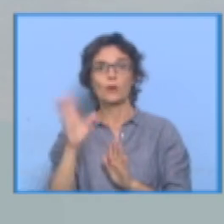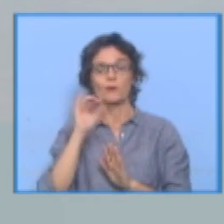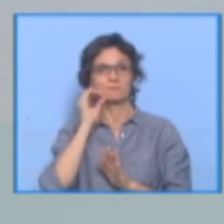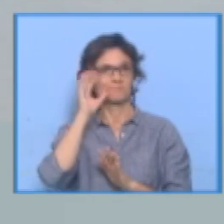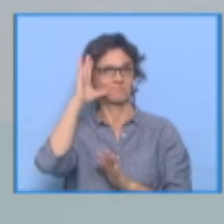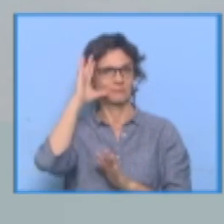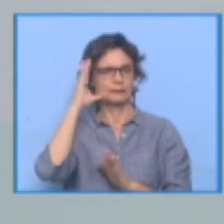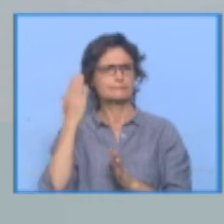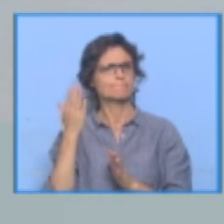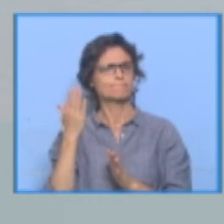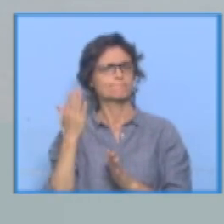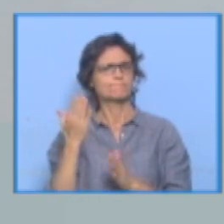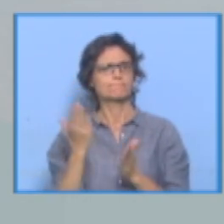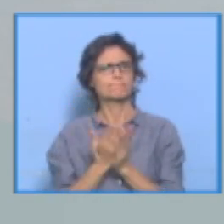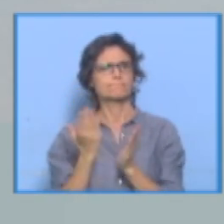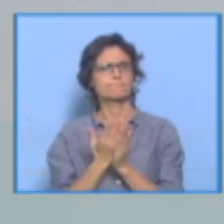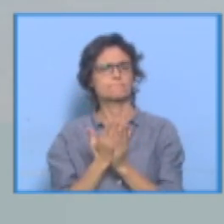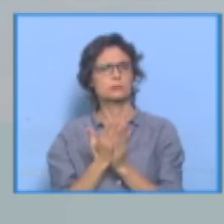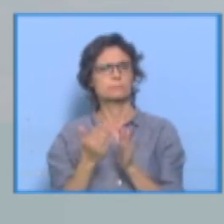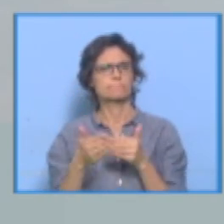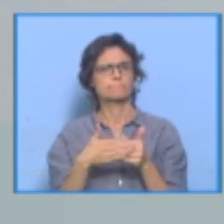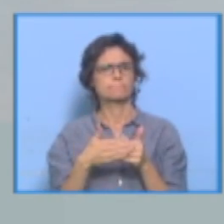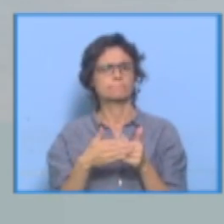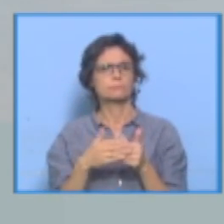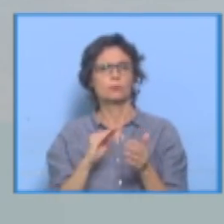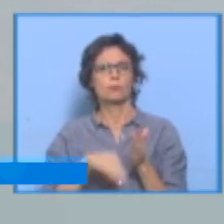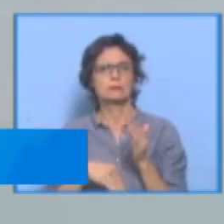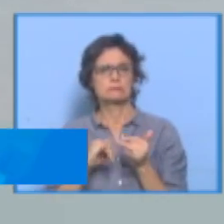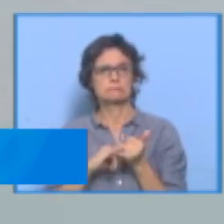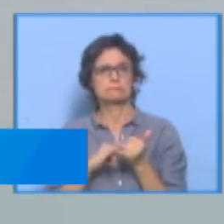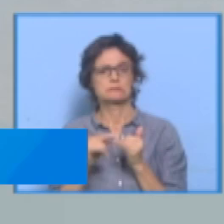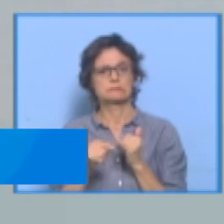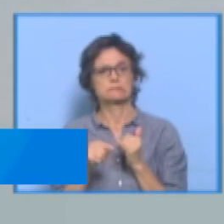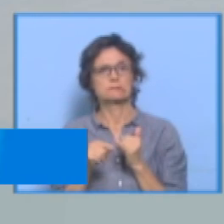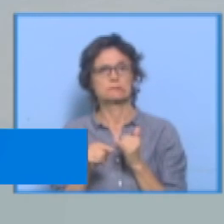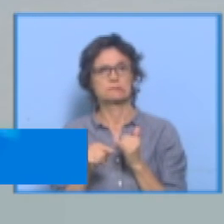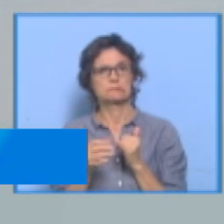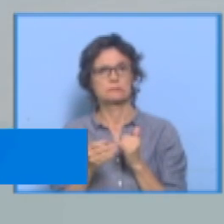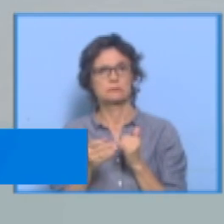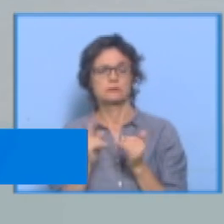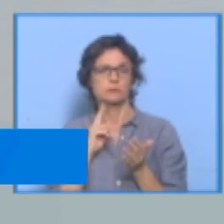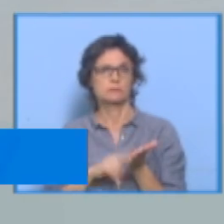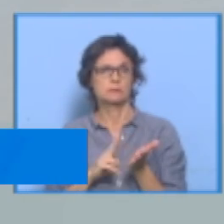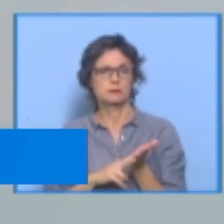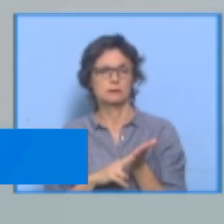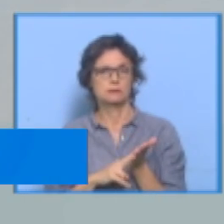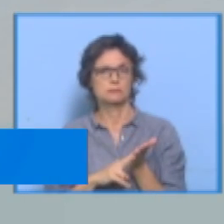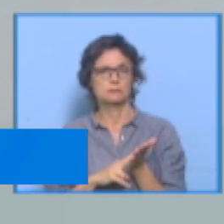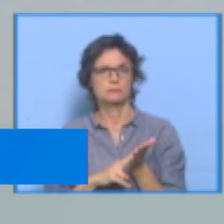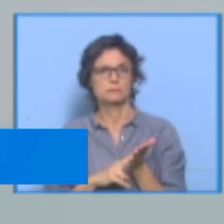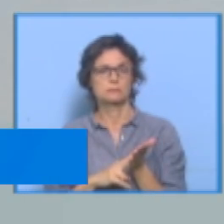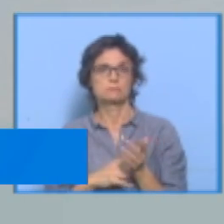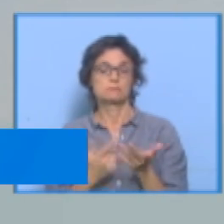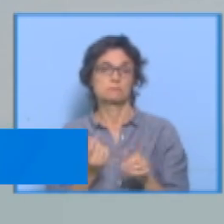Olá, muito boa tarde. O fecho de escolas com contratos de associação voltou a ser uma realidade com o anúncio da redução do número de turmas